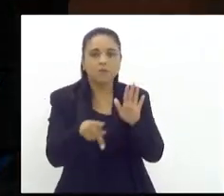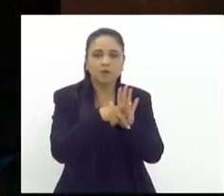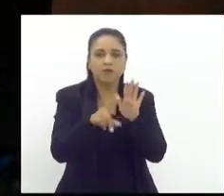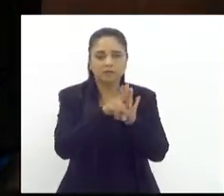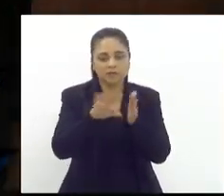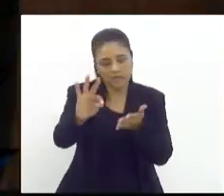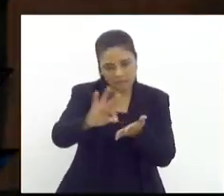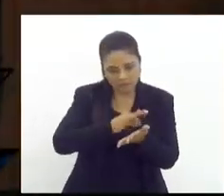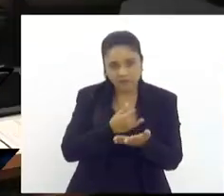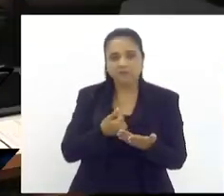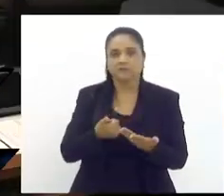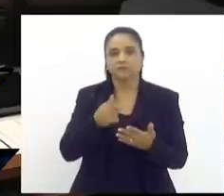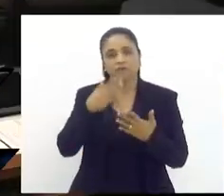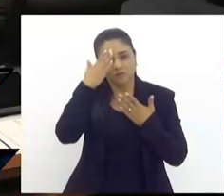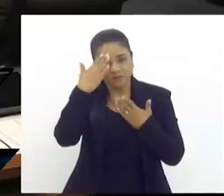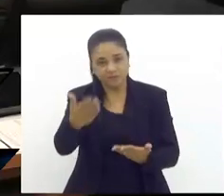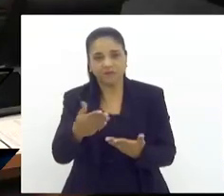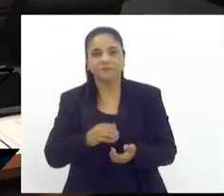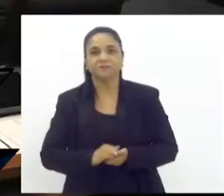obrigado